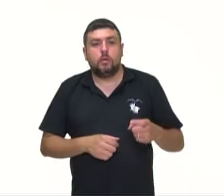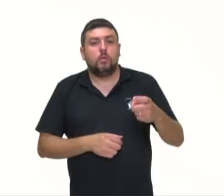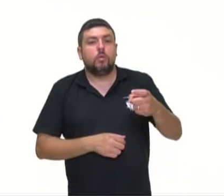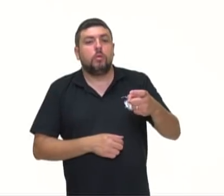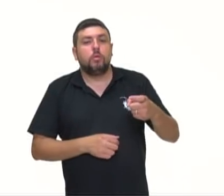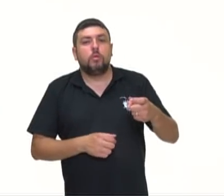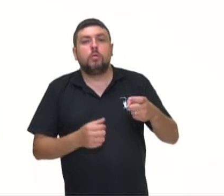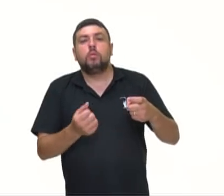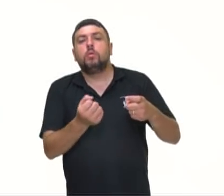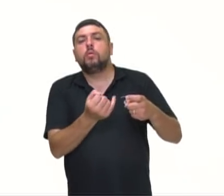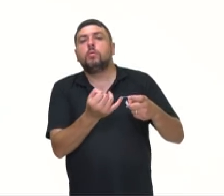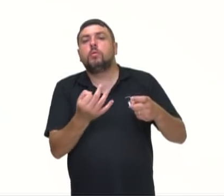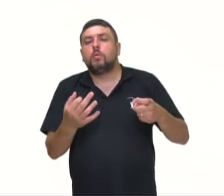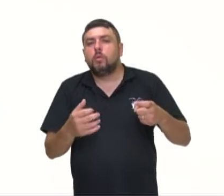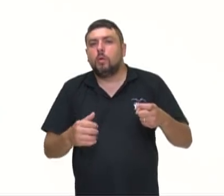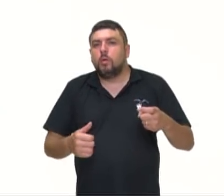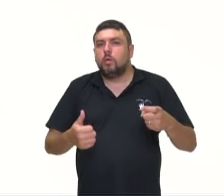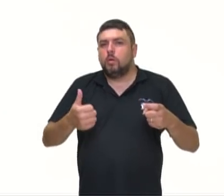vale